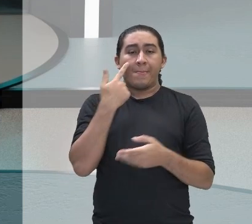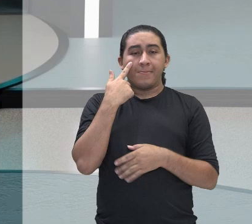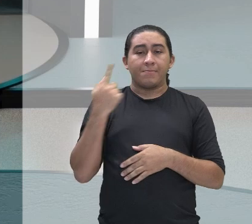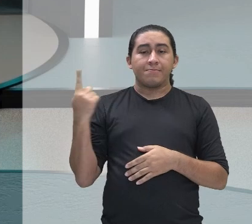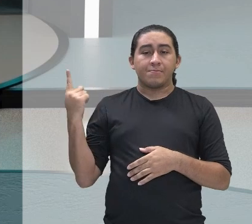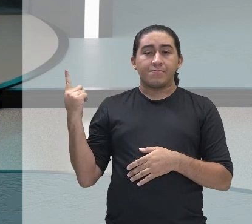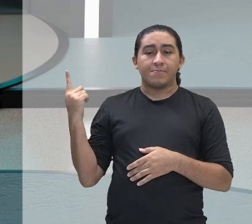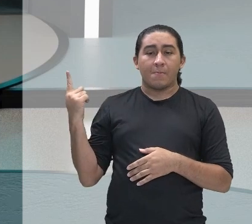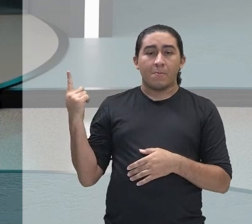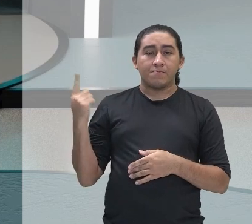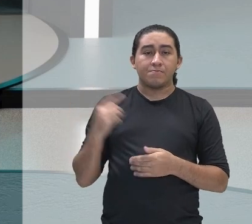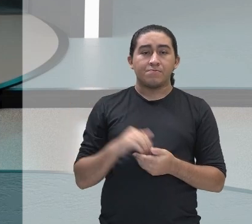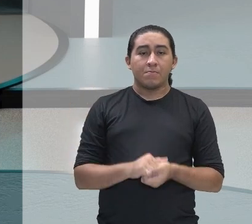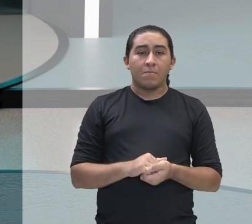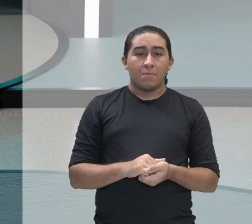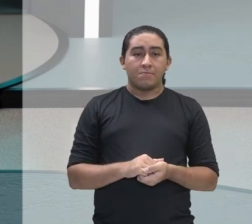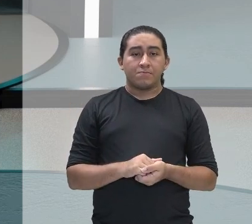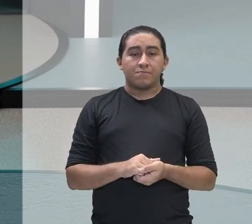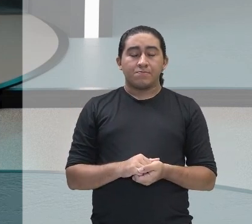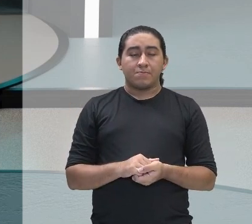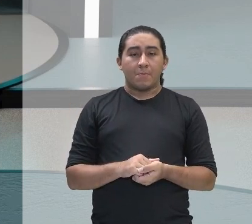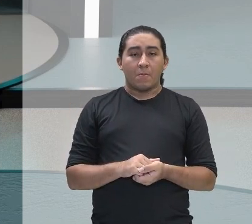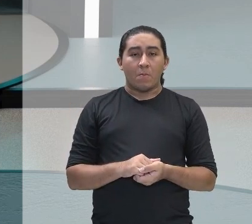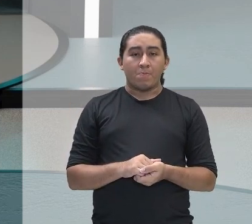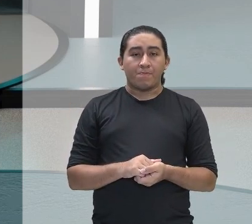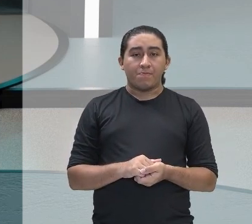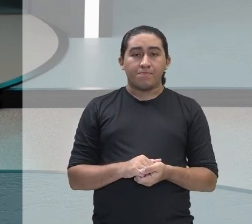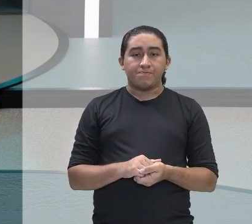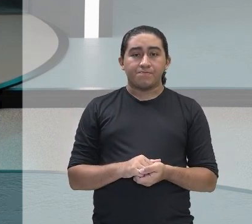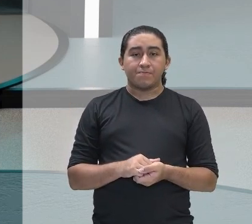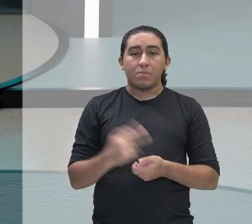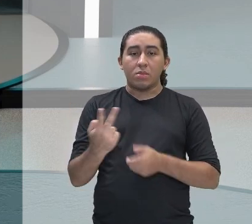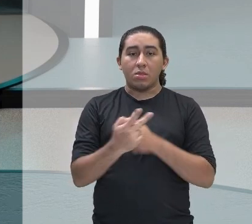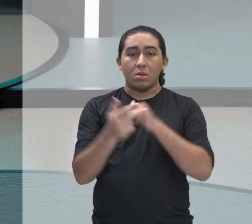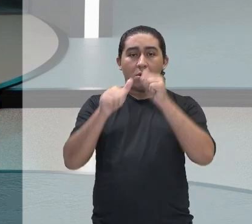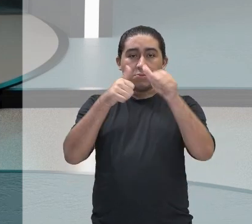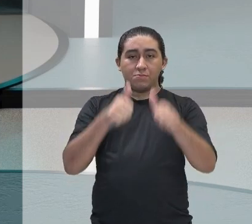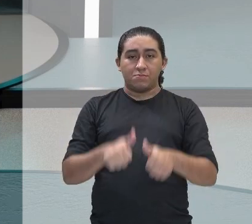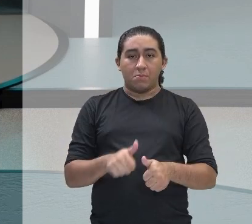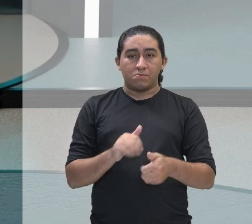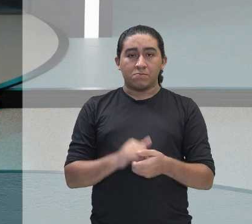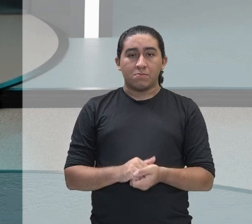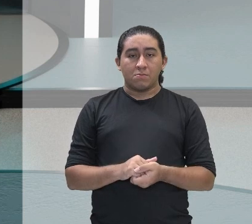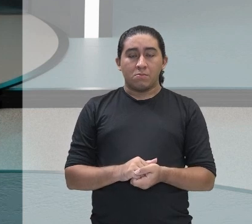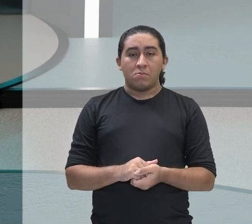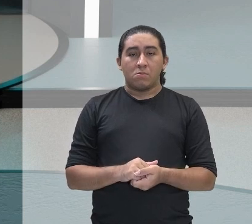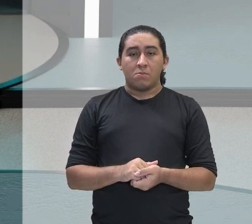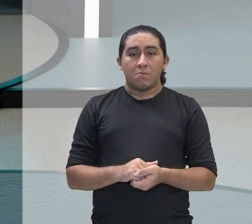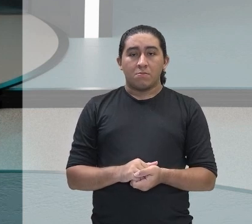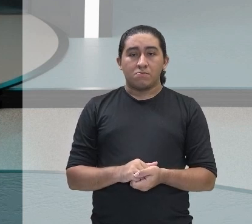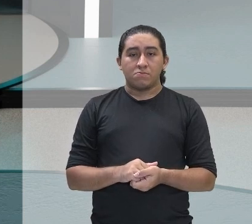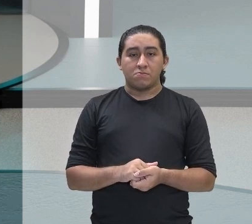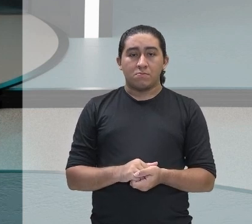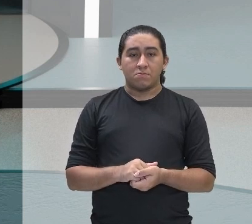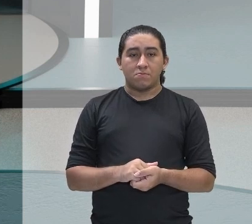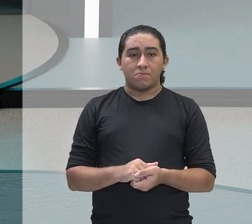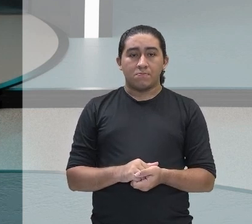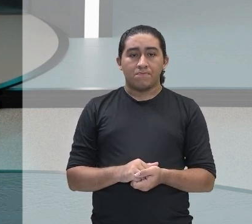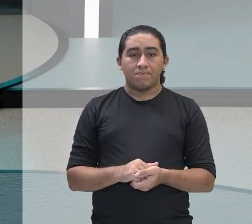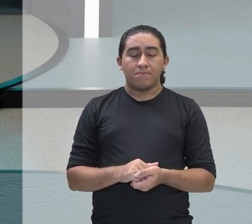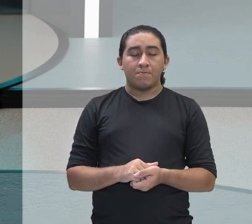aqui a derivação prefixal e sufixal. Eu vou derivar novas palavras,